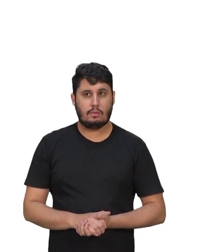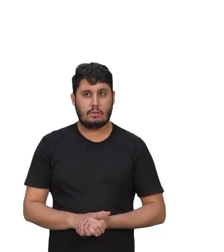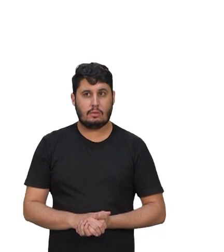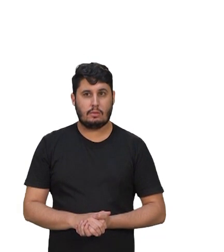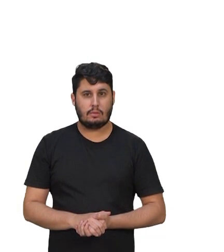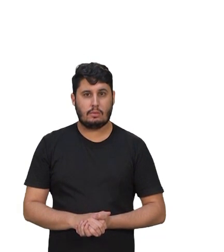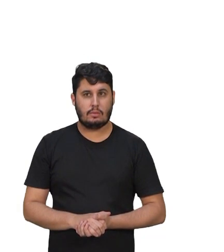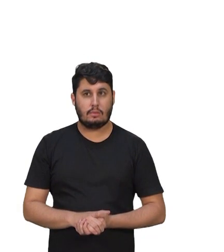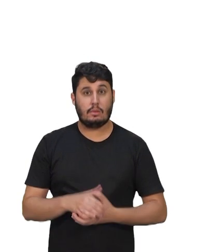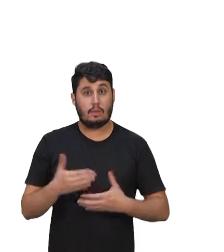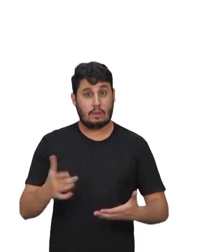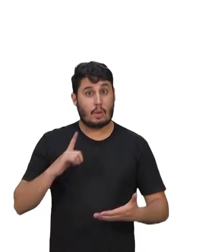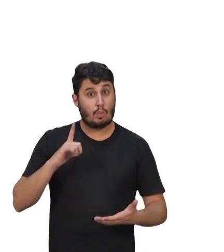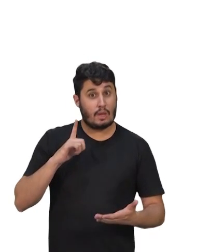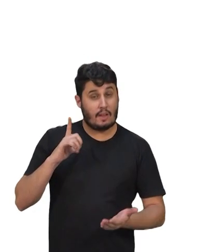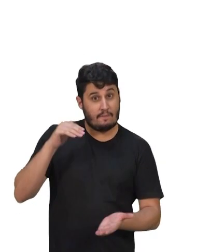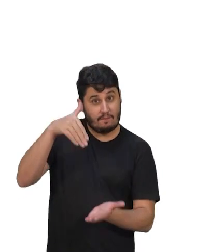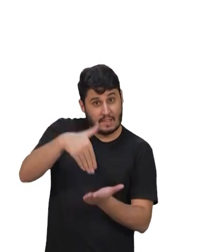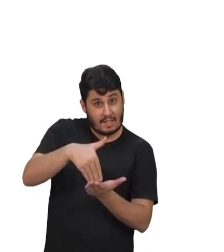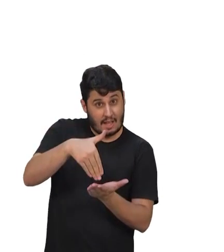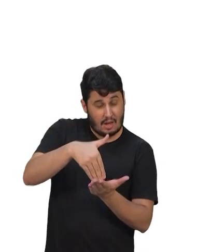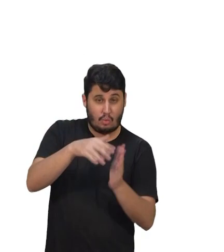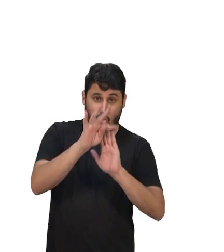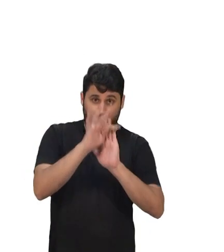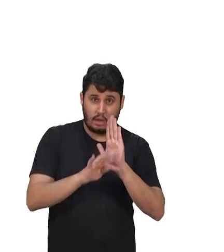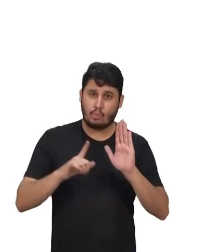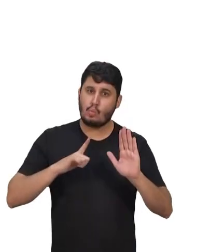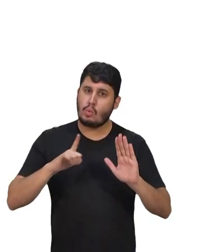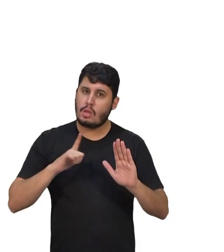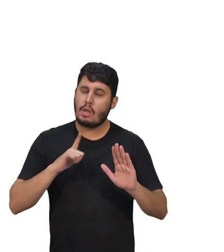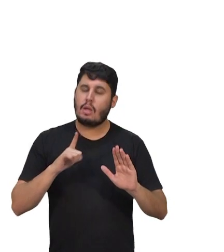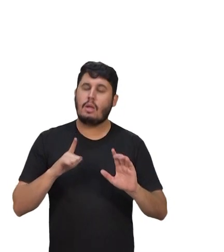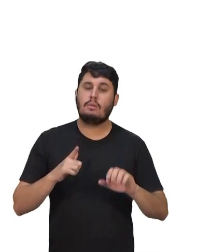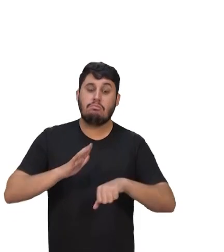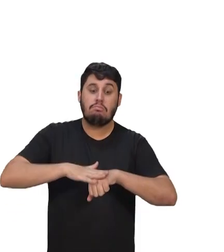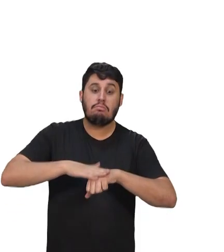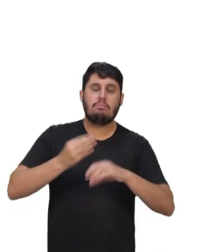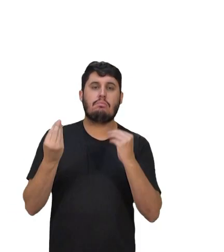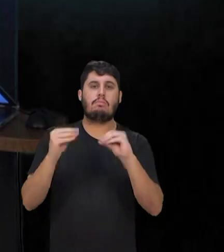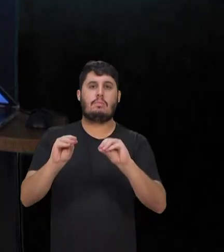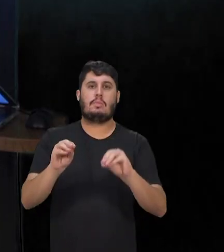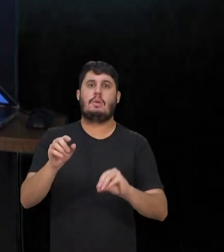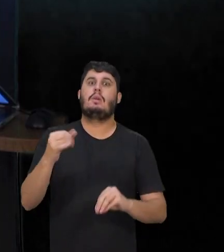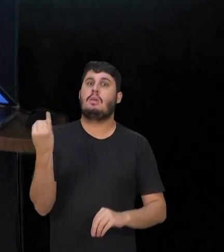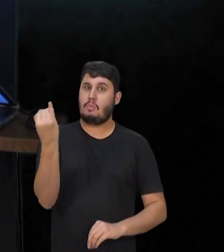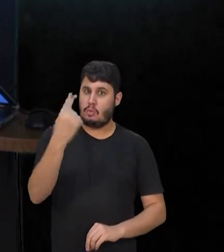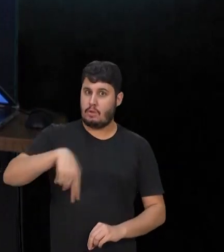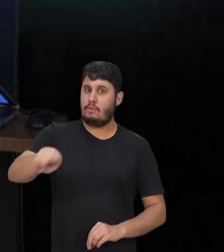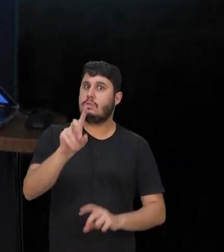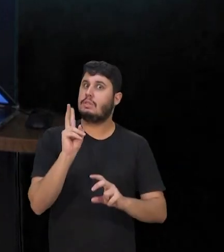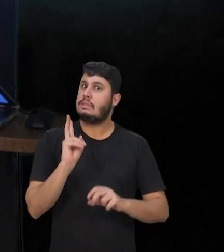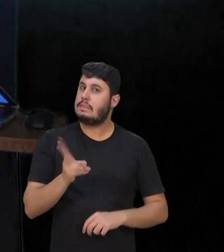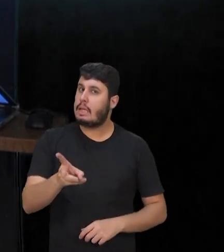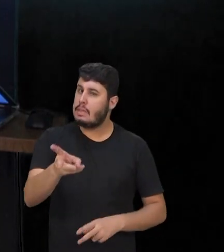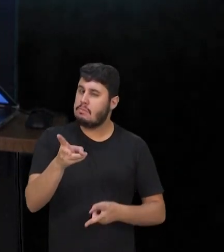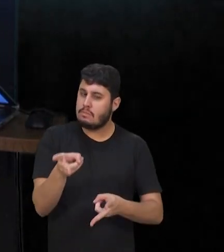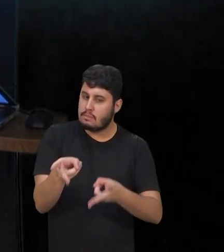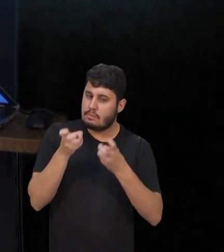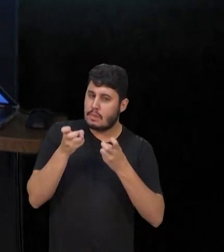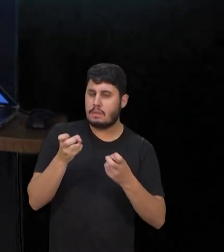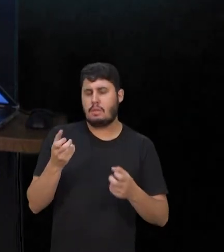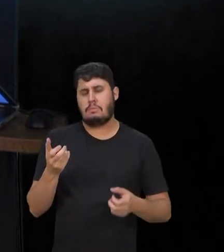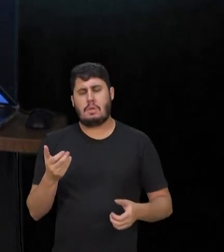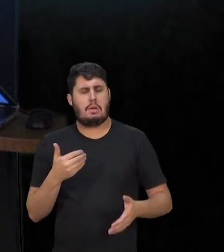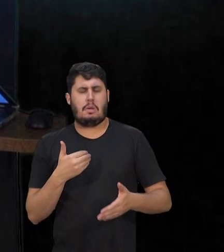a fonte do texto. Nós temos aqui. É de onde o texto foi tirado e é muito importante que vocês sempre analisem, independente da questão